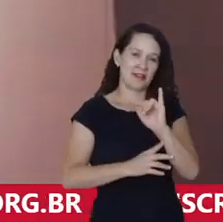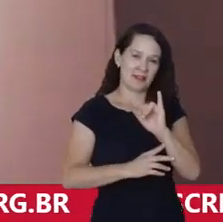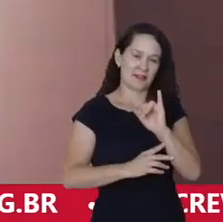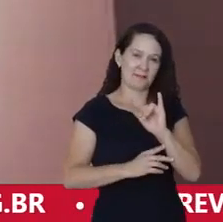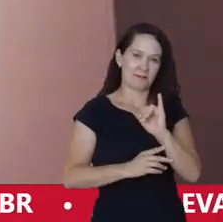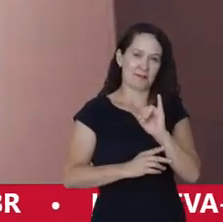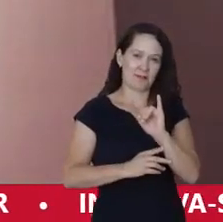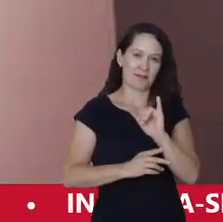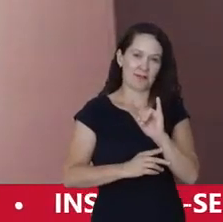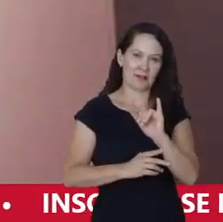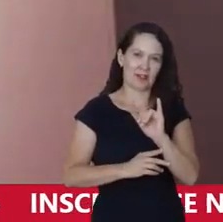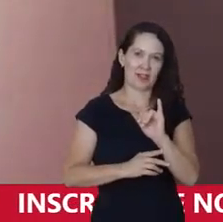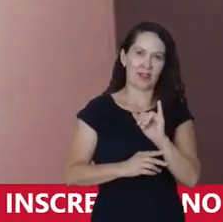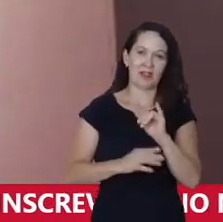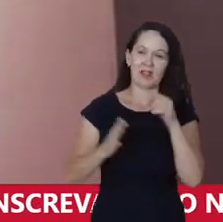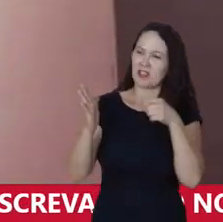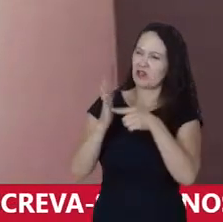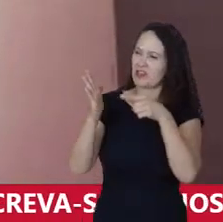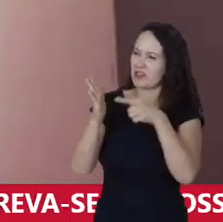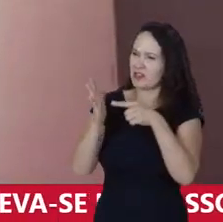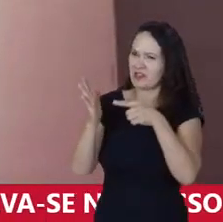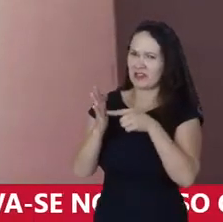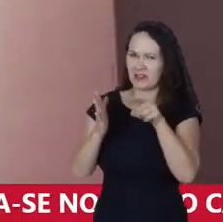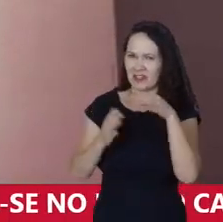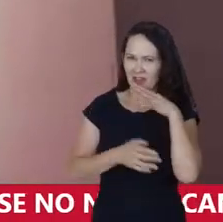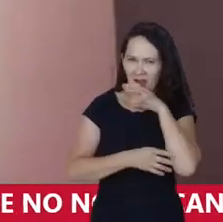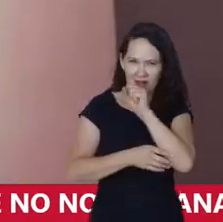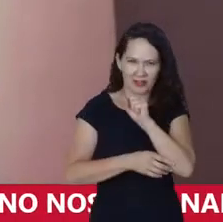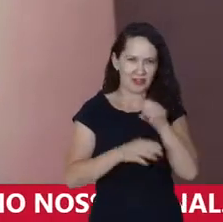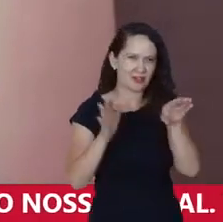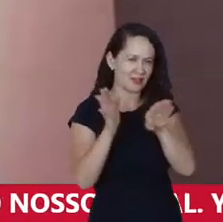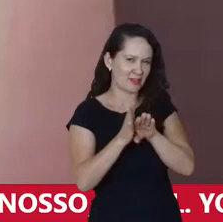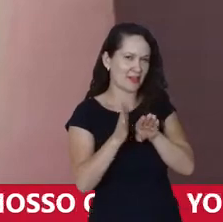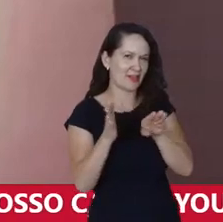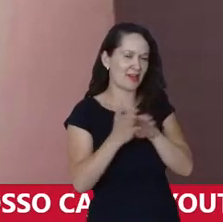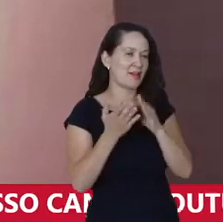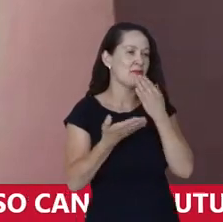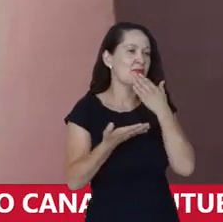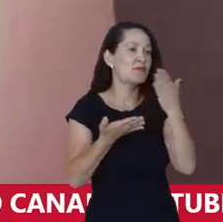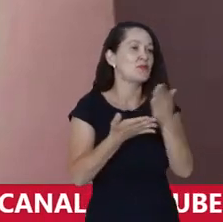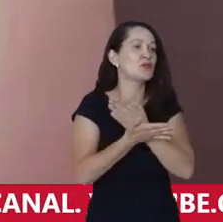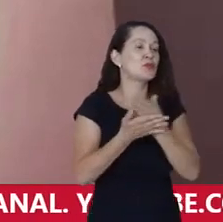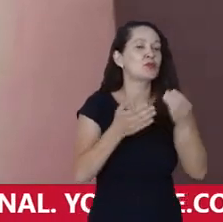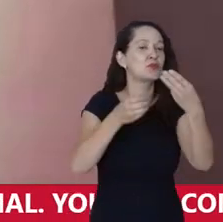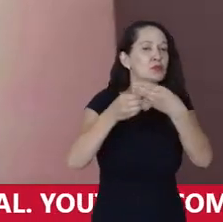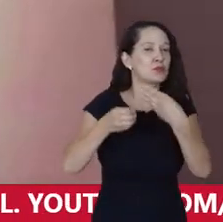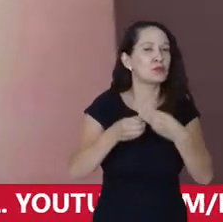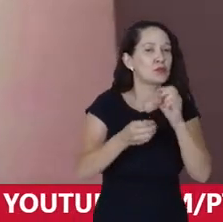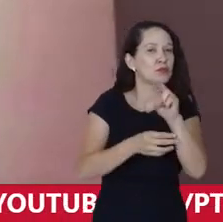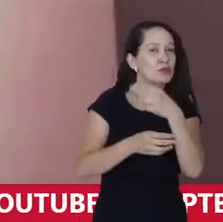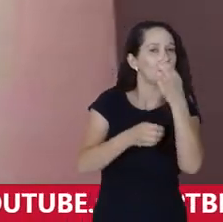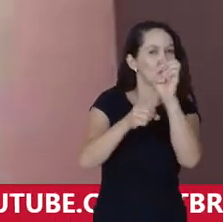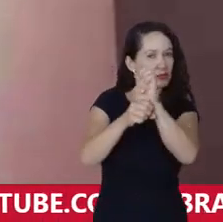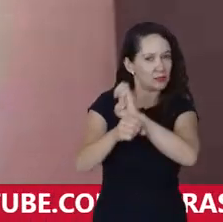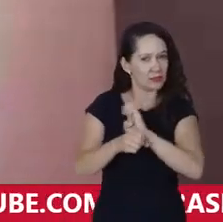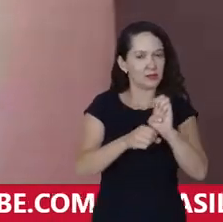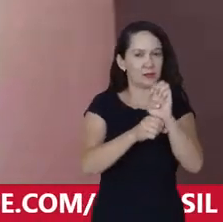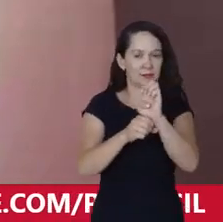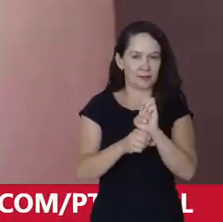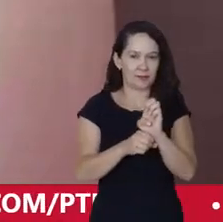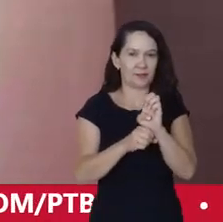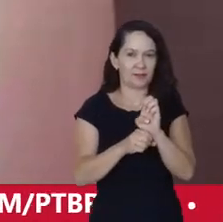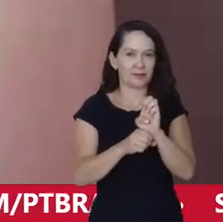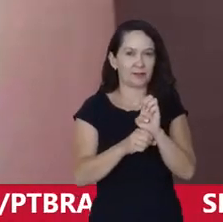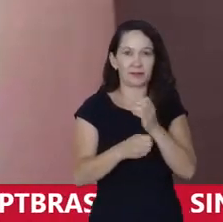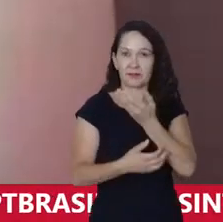desses exames dos fiscais que denunciam, você acha que quando chegar para pedir algo no município ou no estado, né,